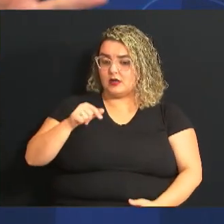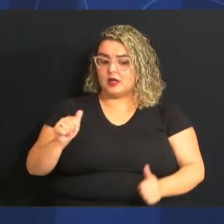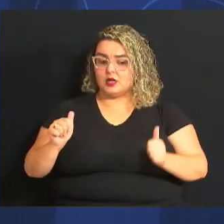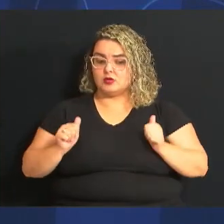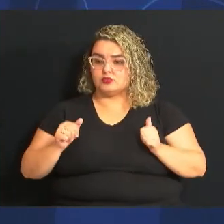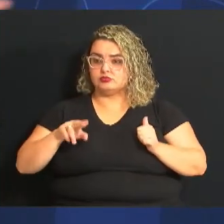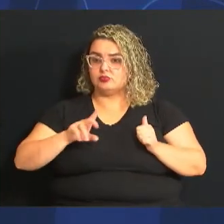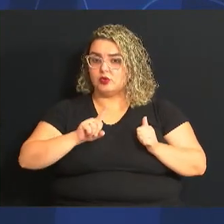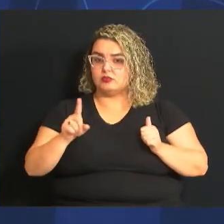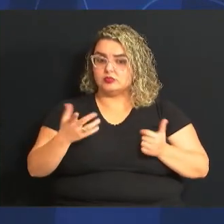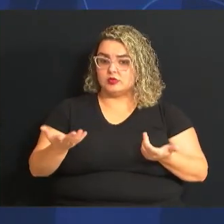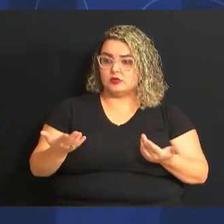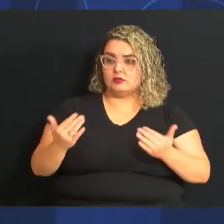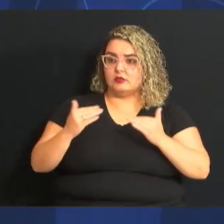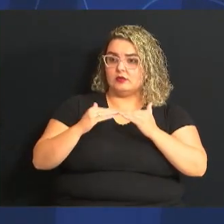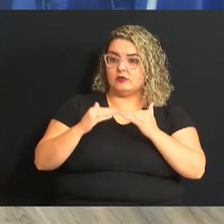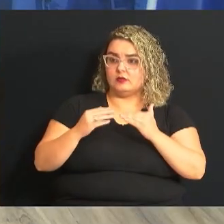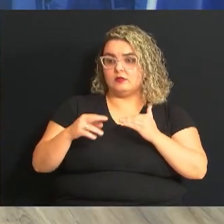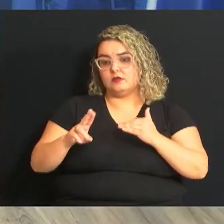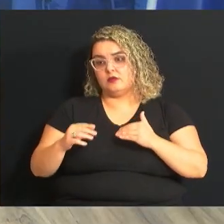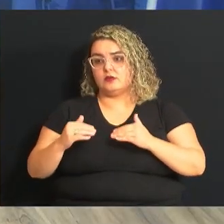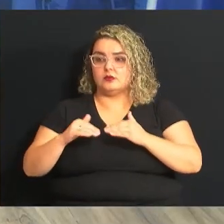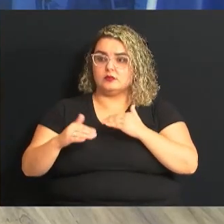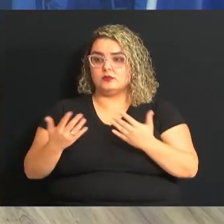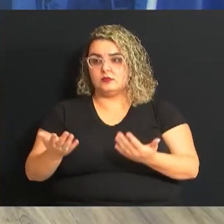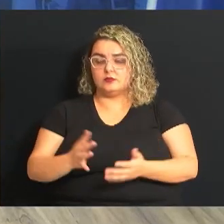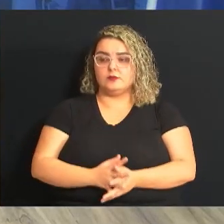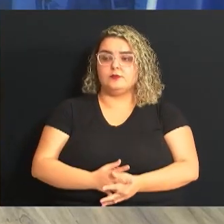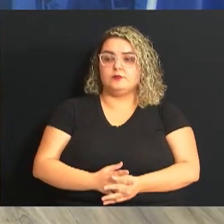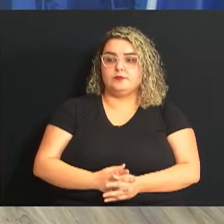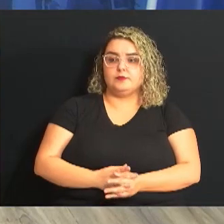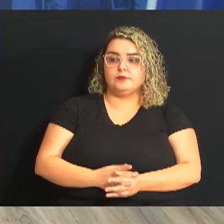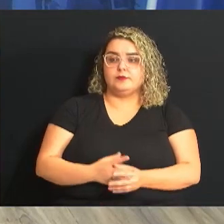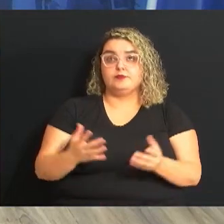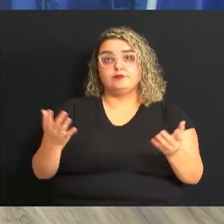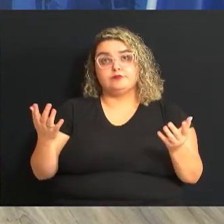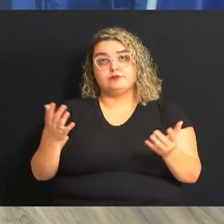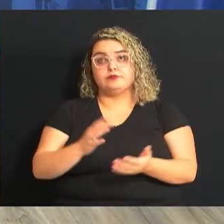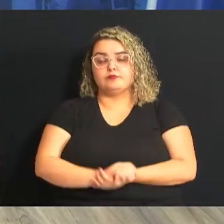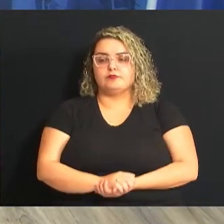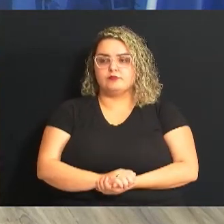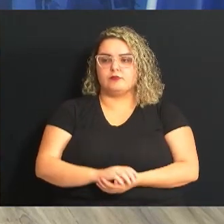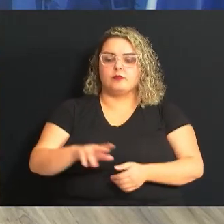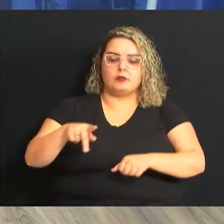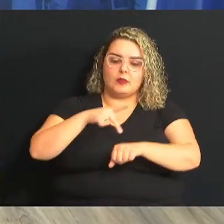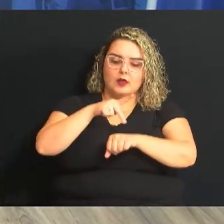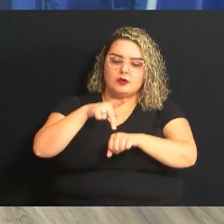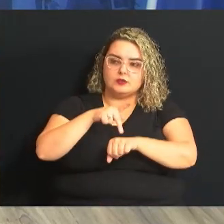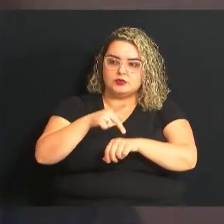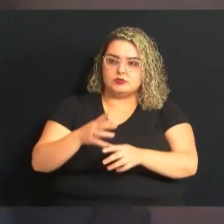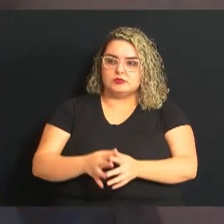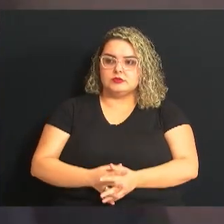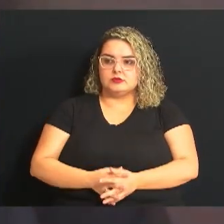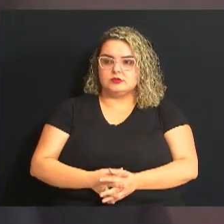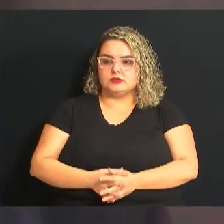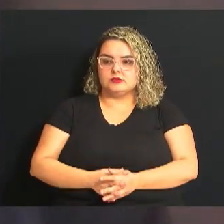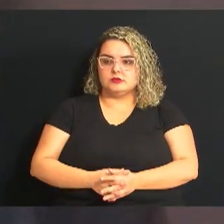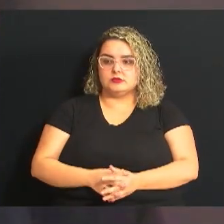boa parte das nossas questões estão na formação, mas numa formação dialogada, não